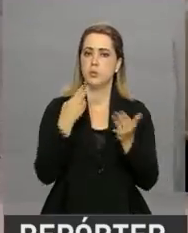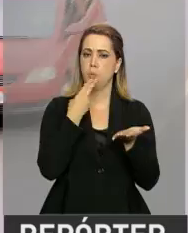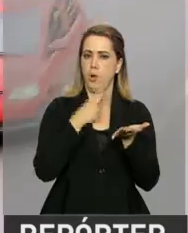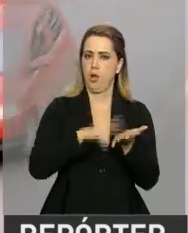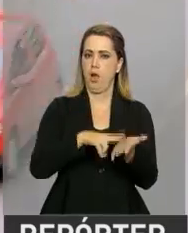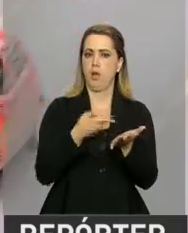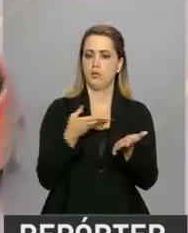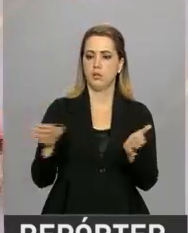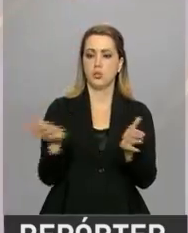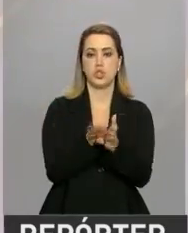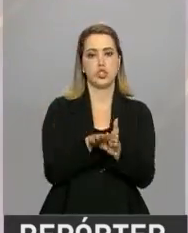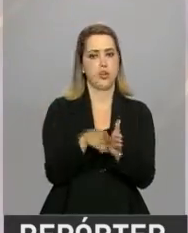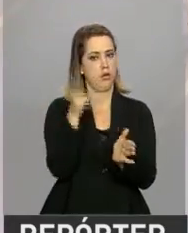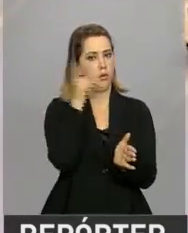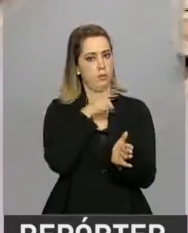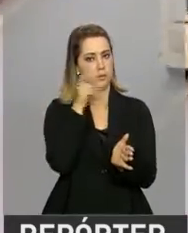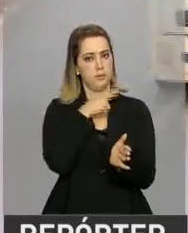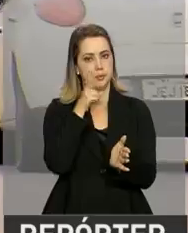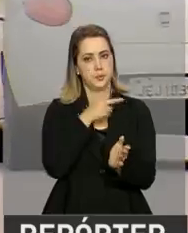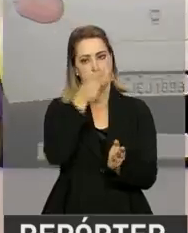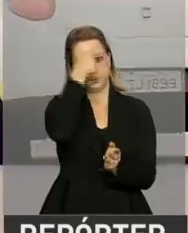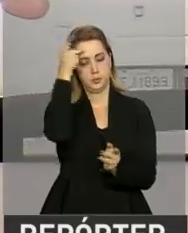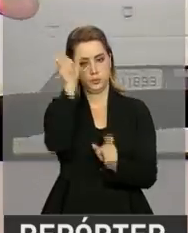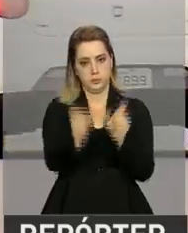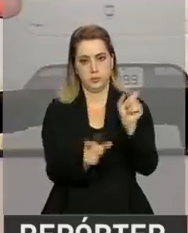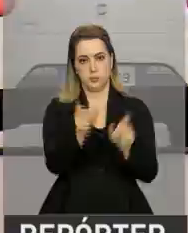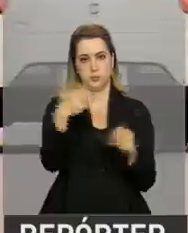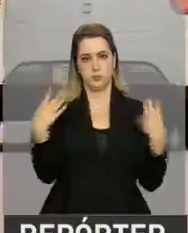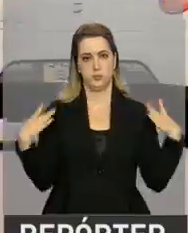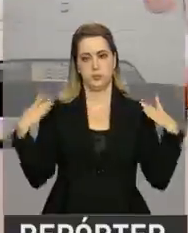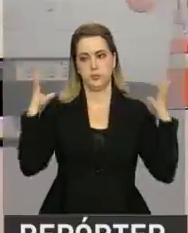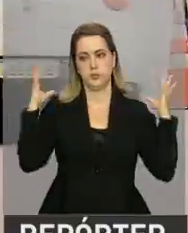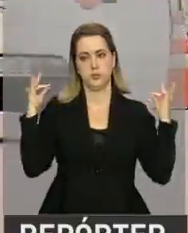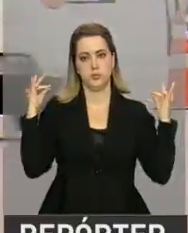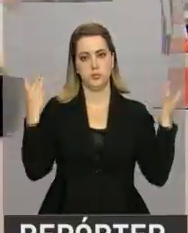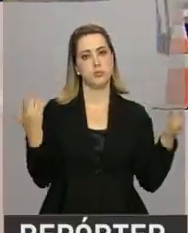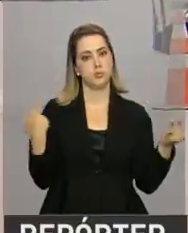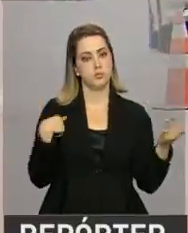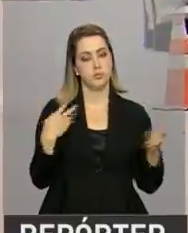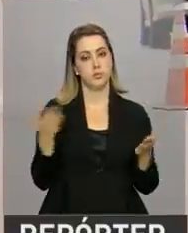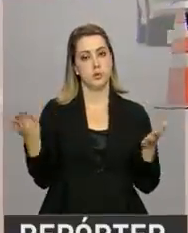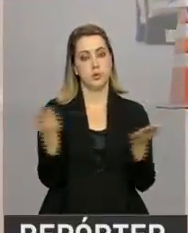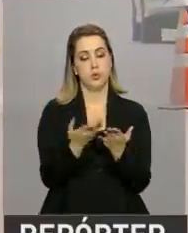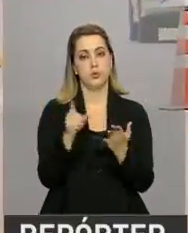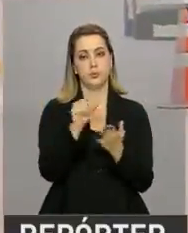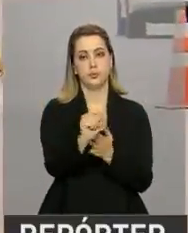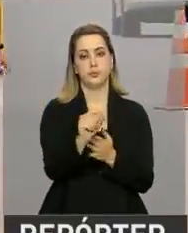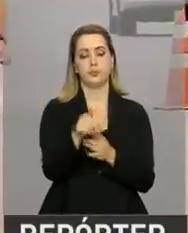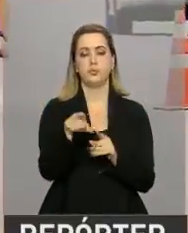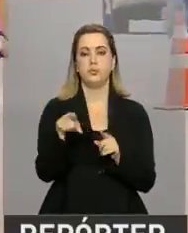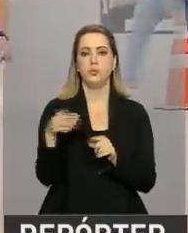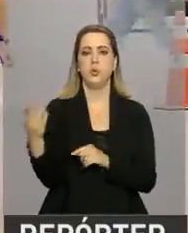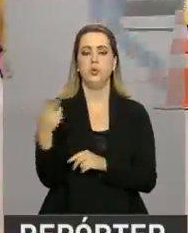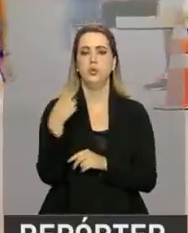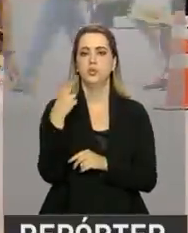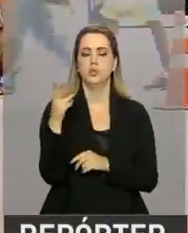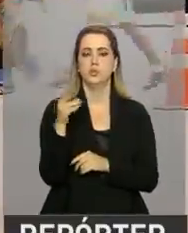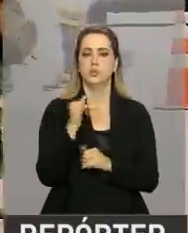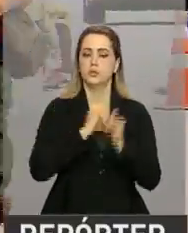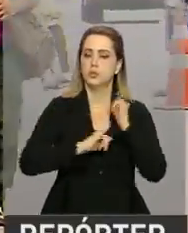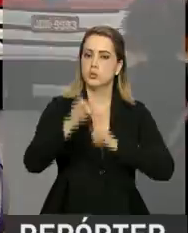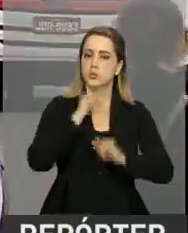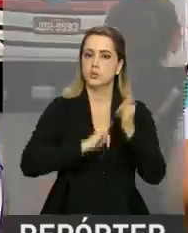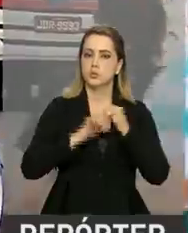cheguem de forma mais rápida aos motoristas o Denatran lançou nesta terça-feira o sistema de notificação